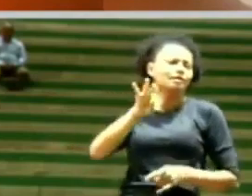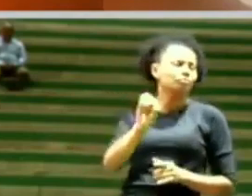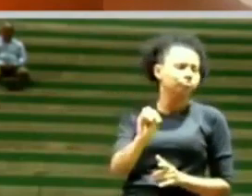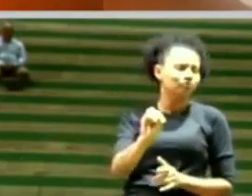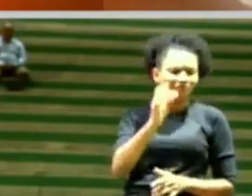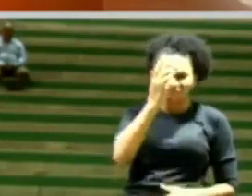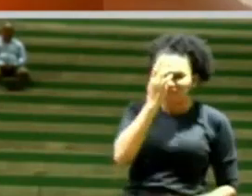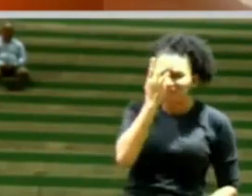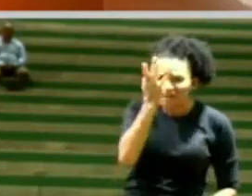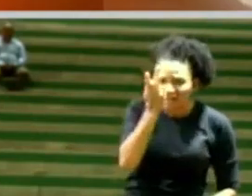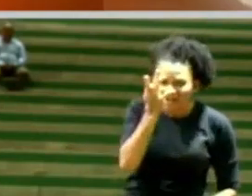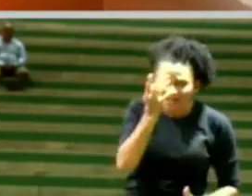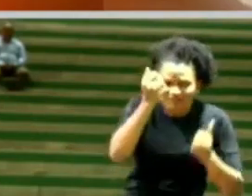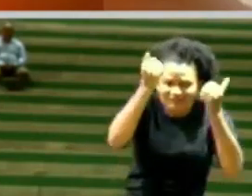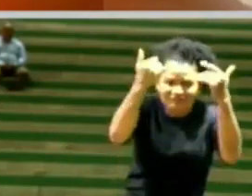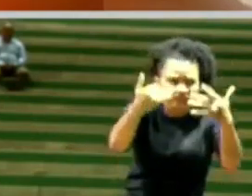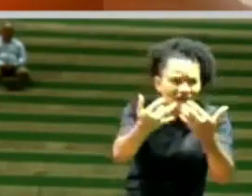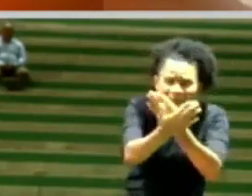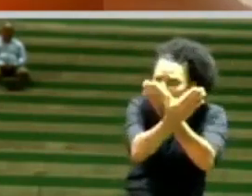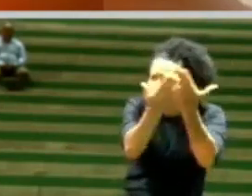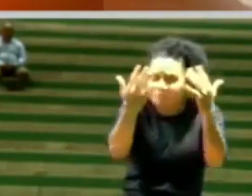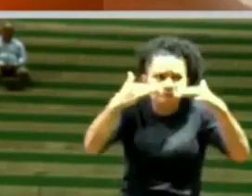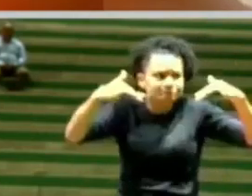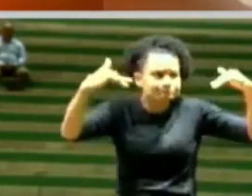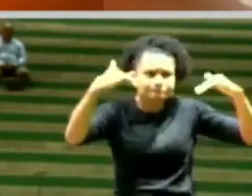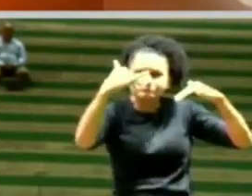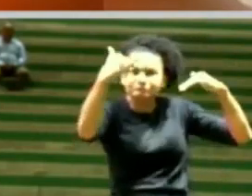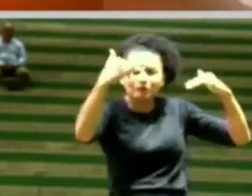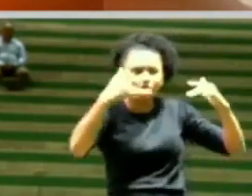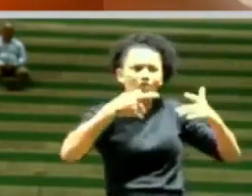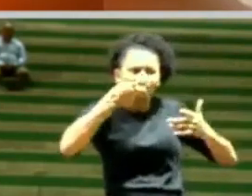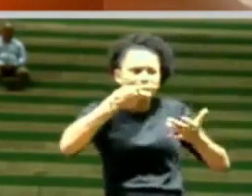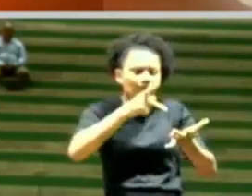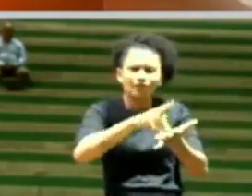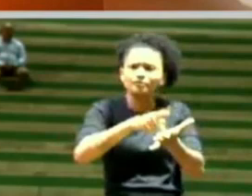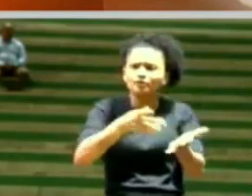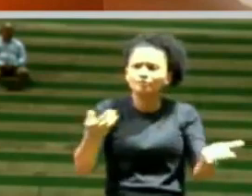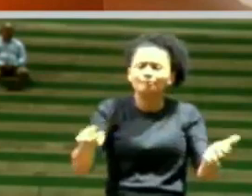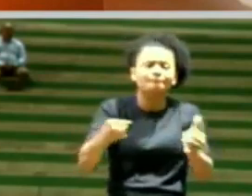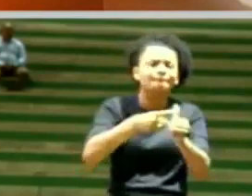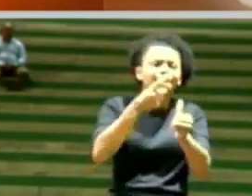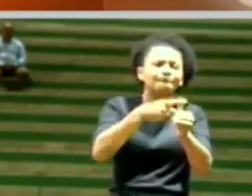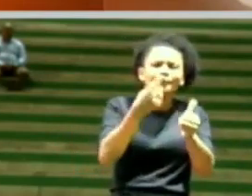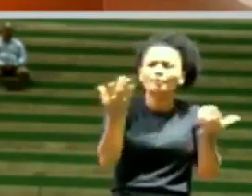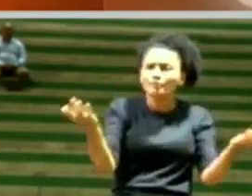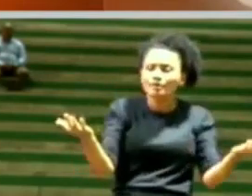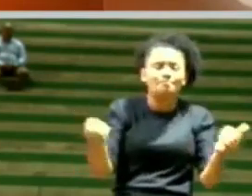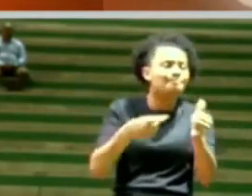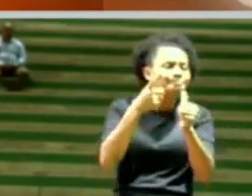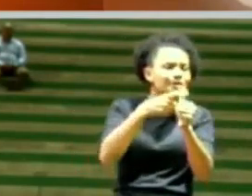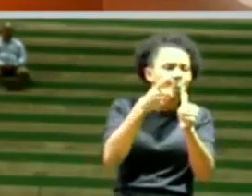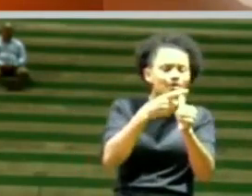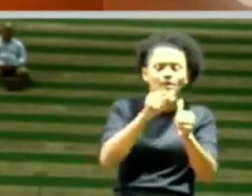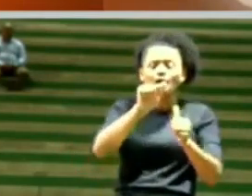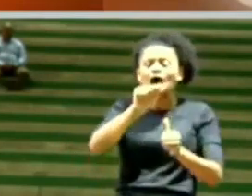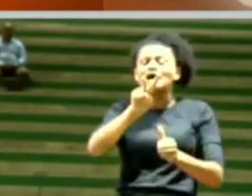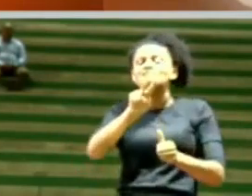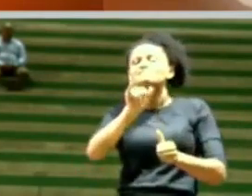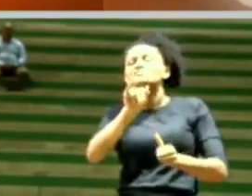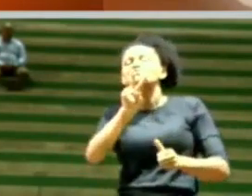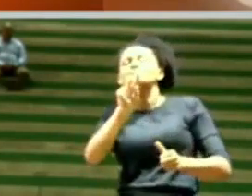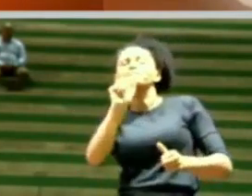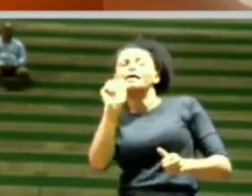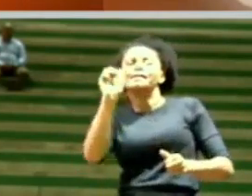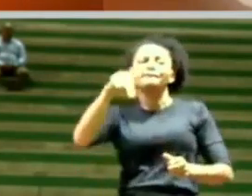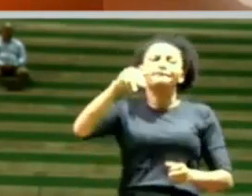E não é fácil dizer isso a uma multidão dessa, mas eu preciso dizer a verdade. Então, primeiro, avivamento não é